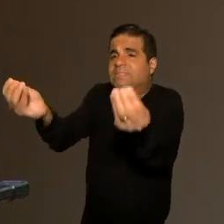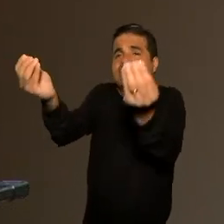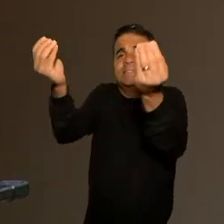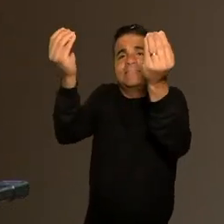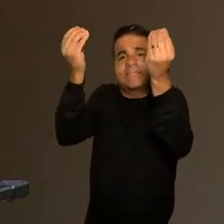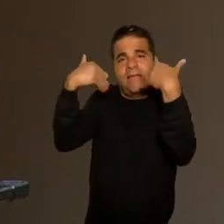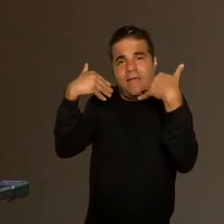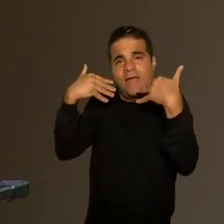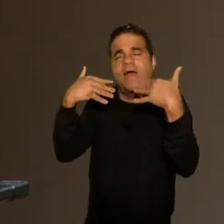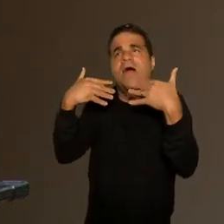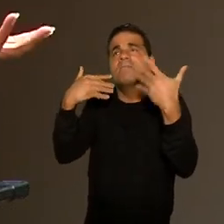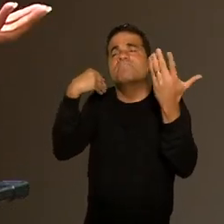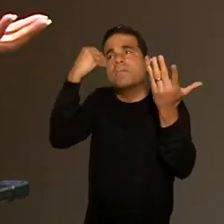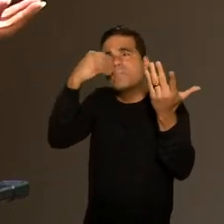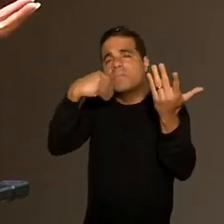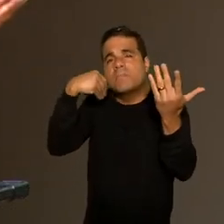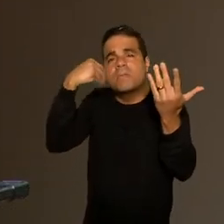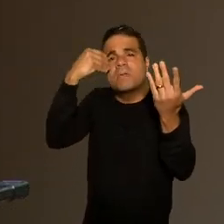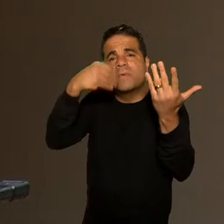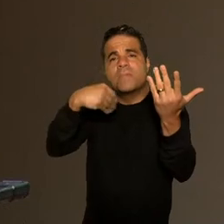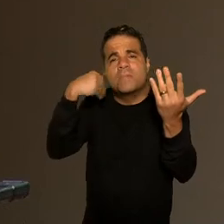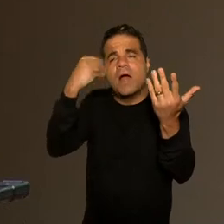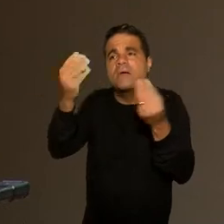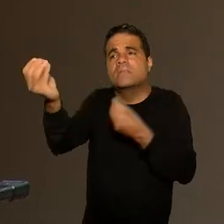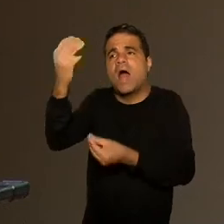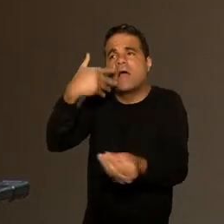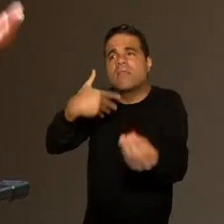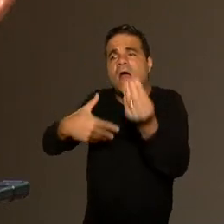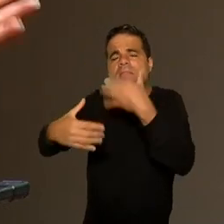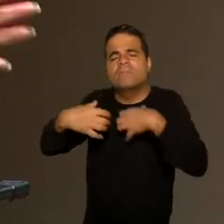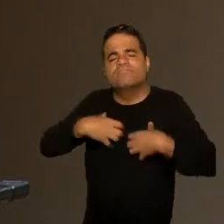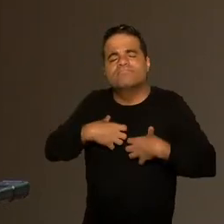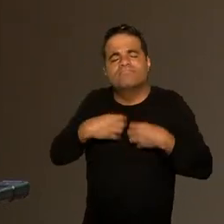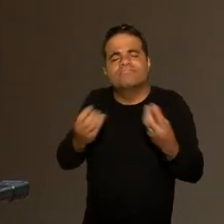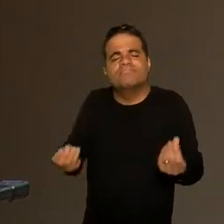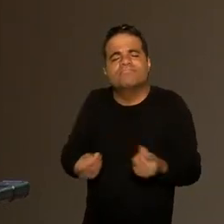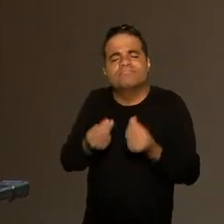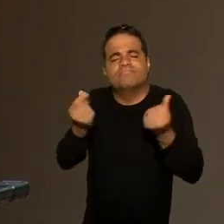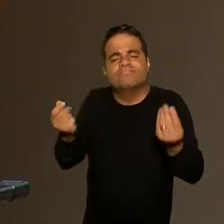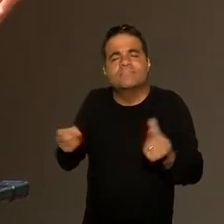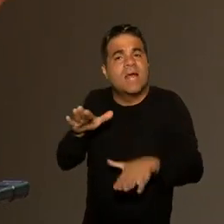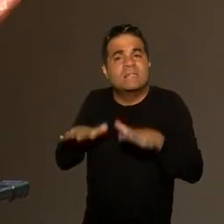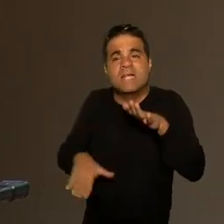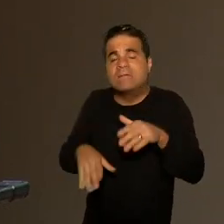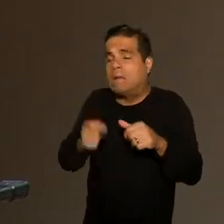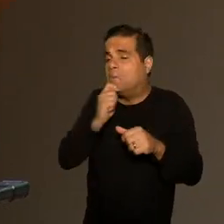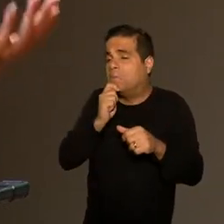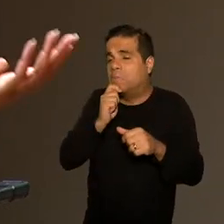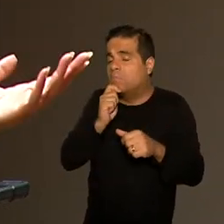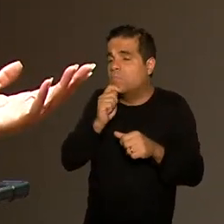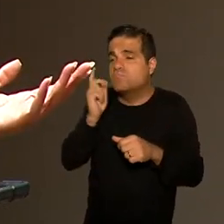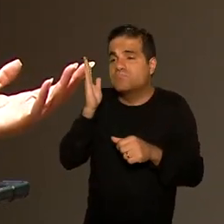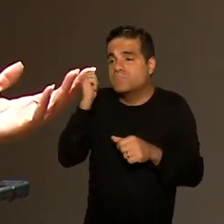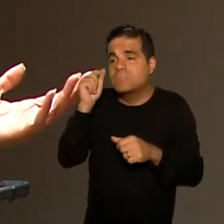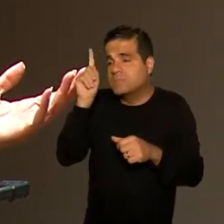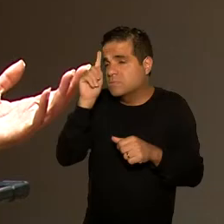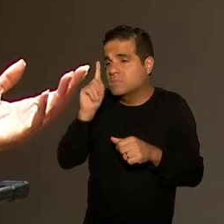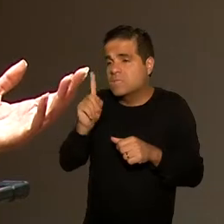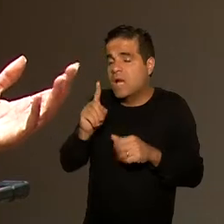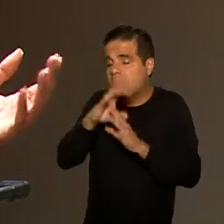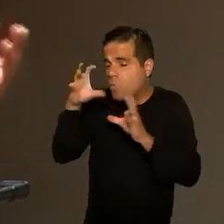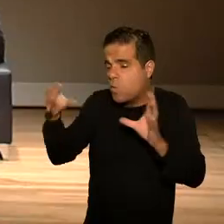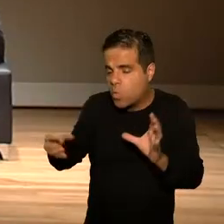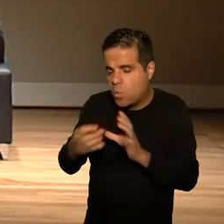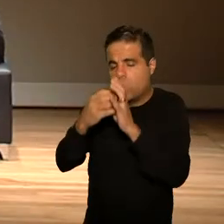traz experiências te traz novas Sensações que algumas vezes não foram previstas por esse